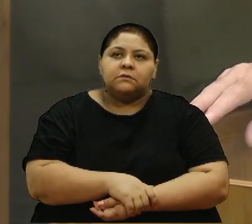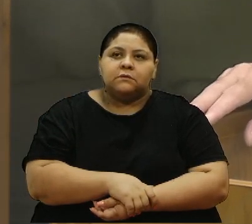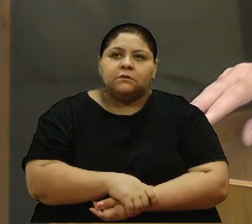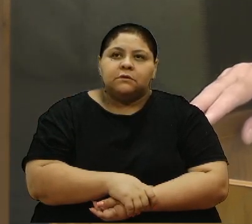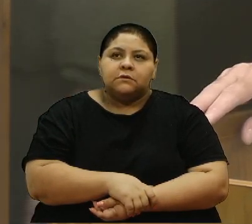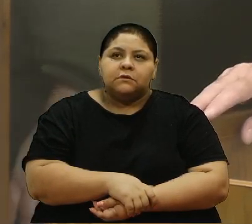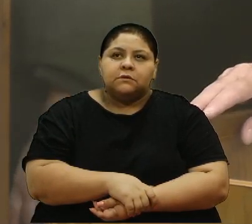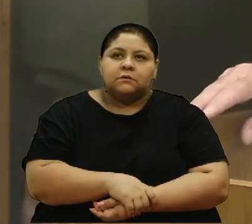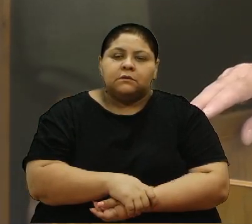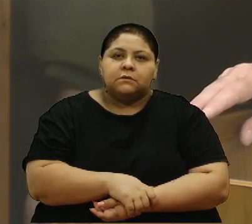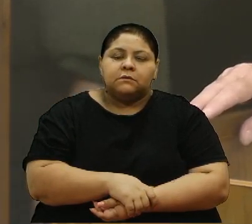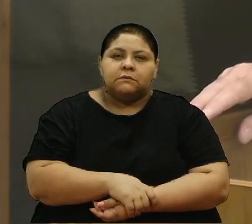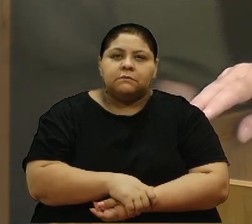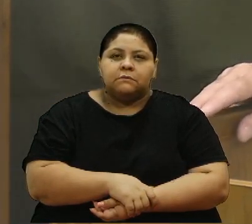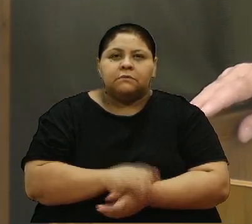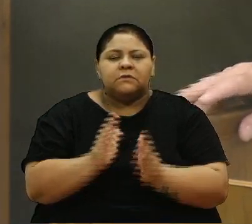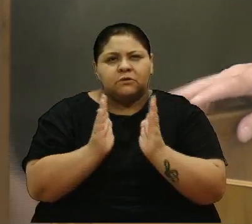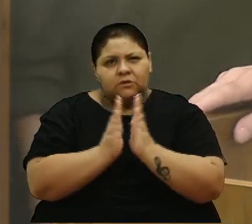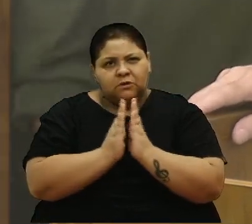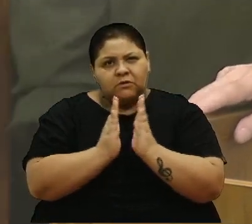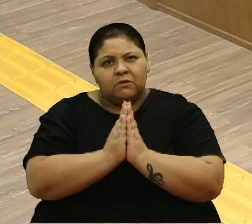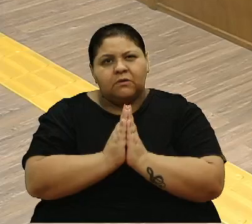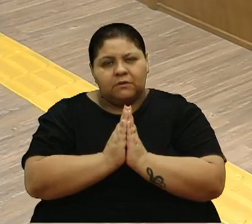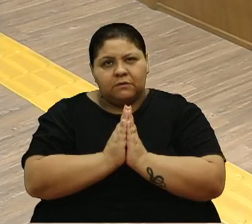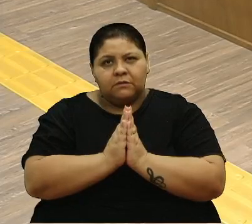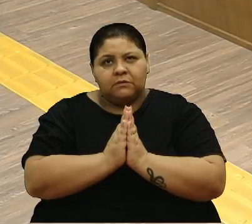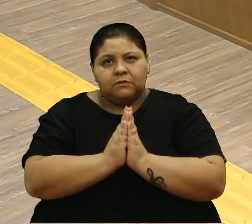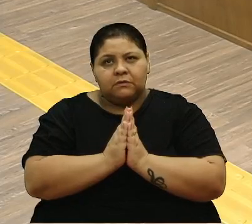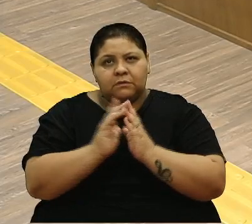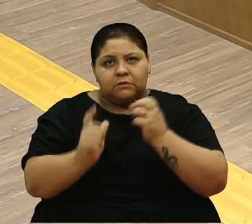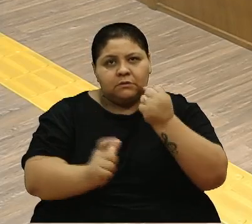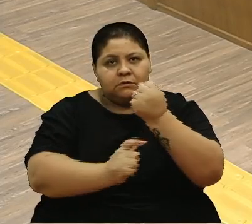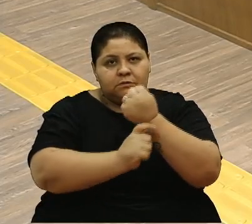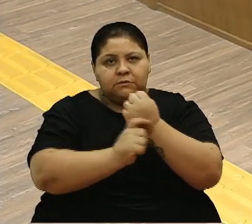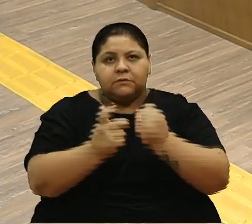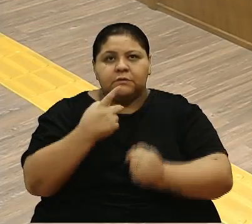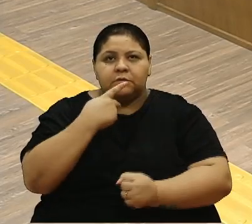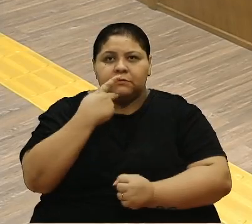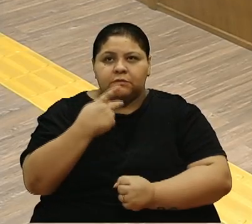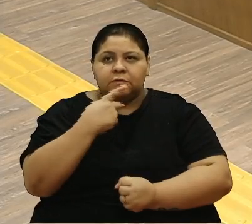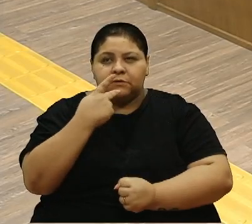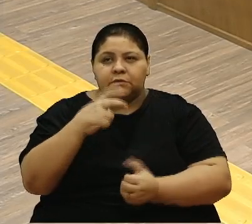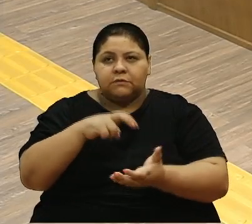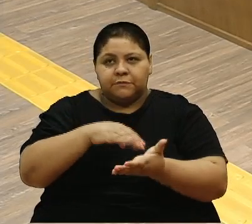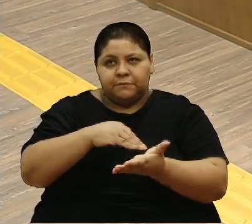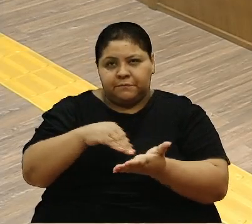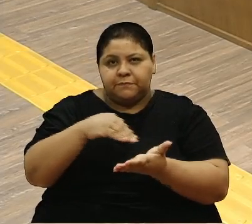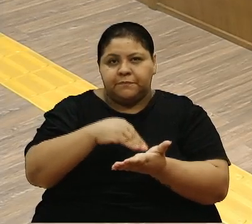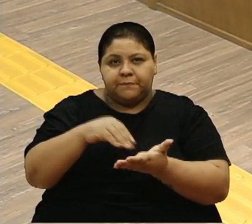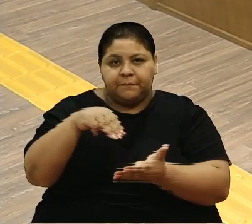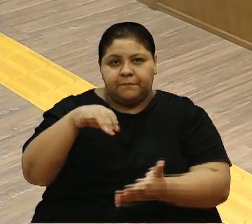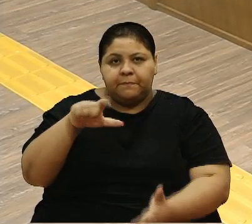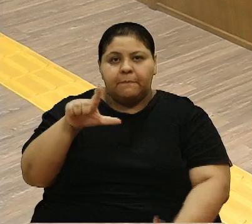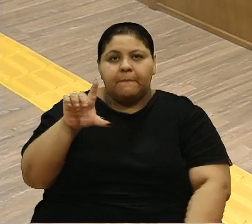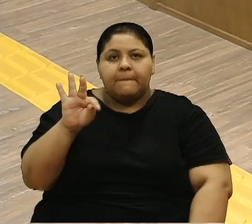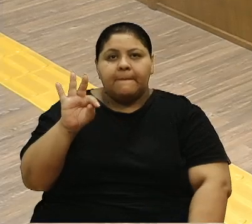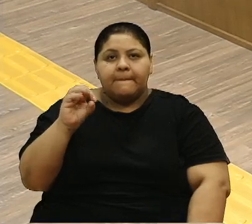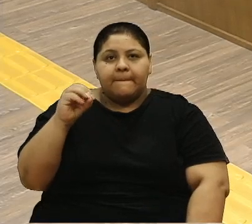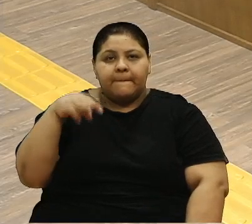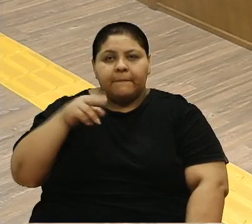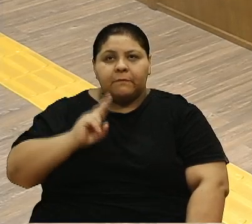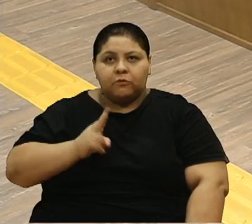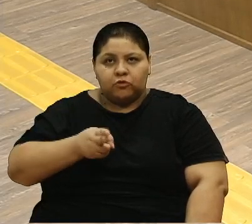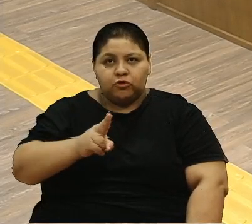Então, por favor, gente, vamos garantir a fala do nosso orador, que é o secretário Milton Balbinotti. Segue na